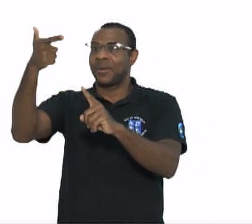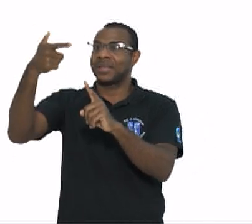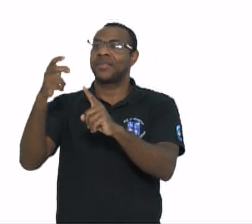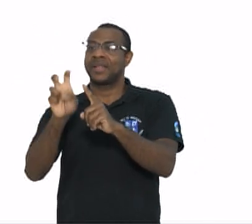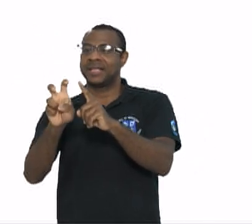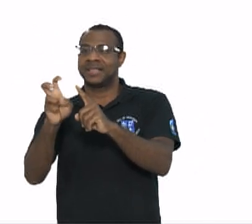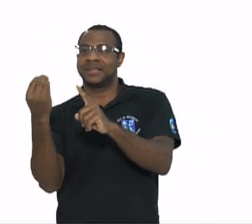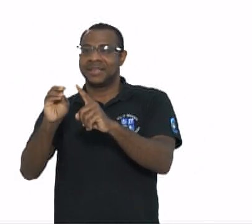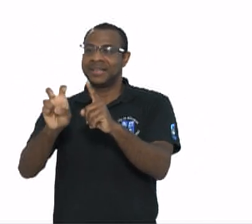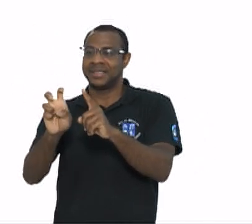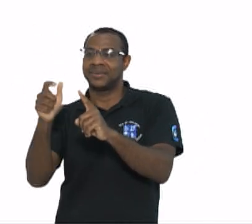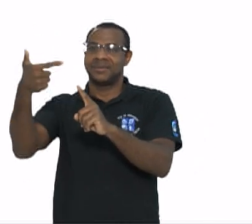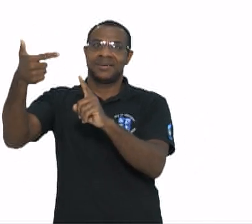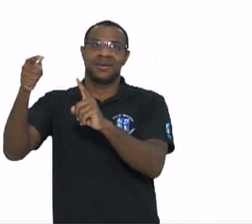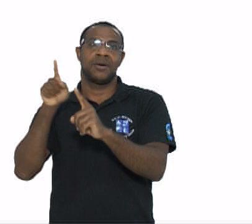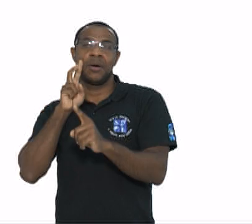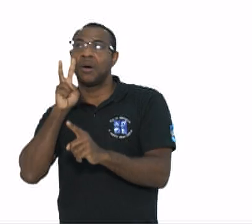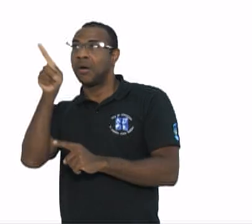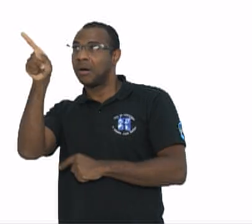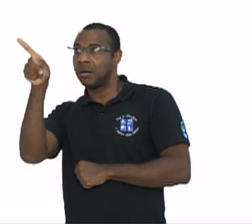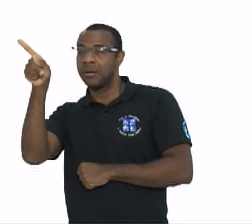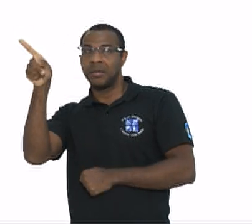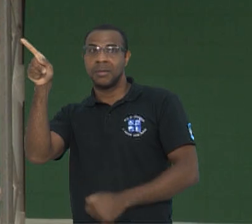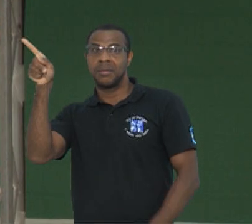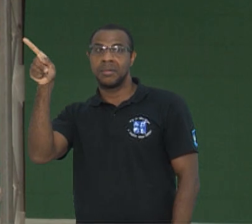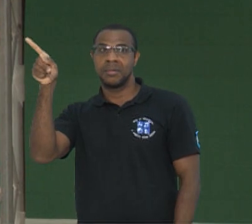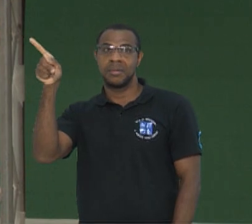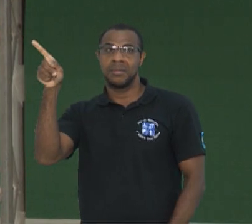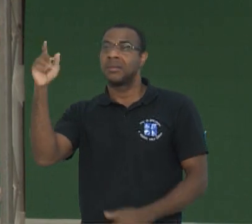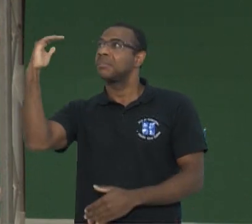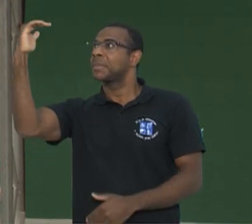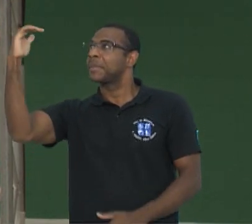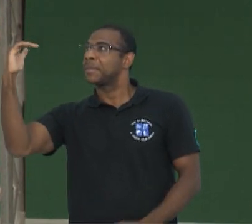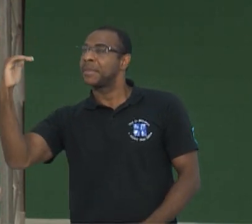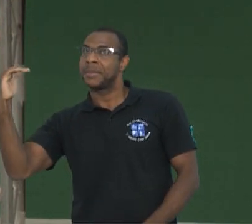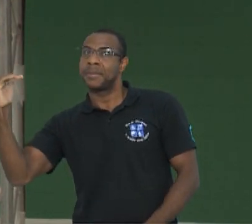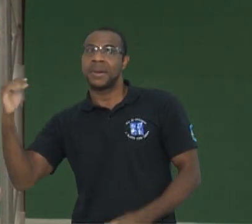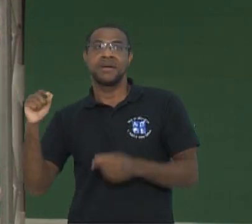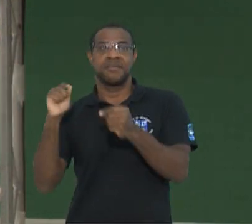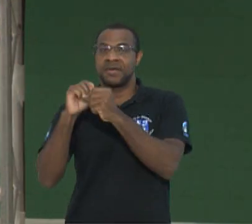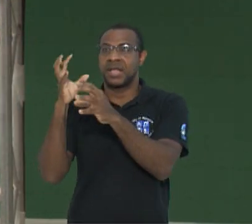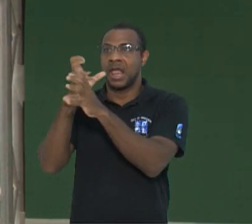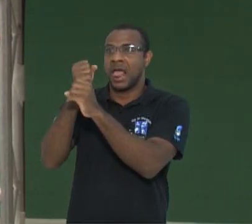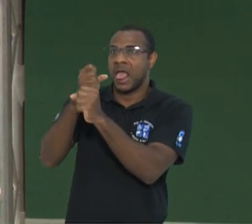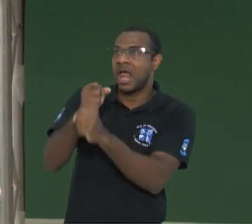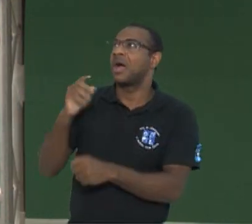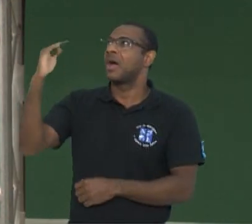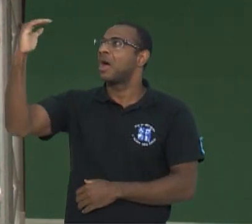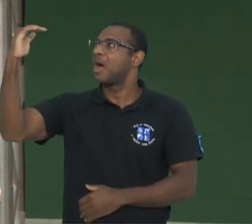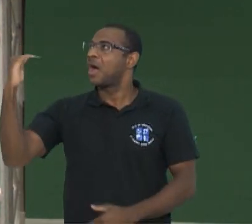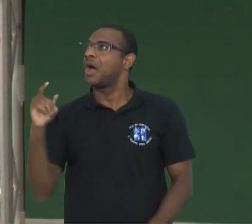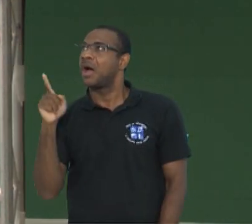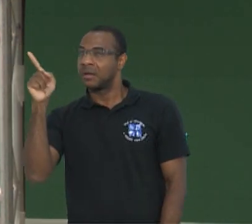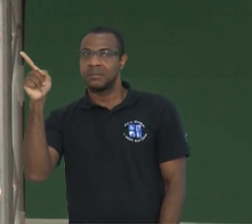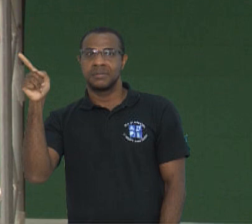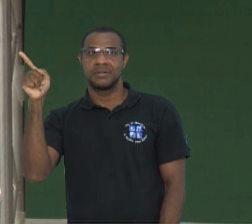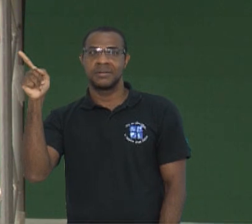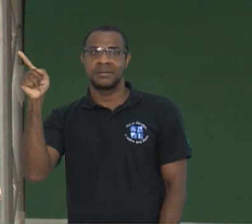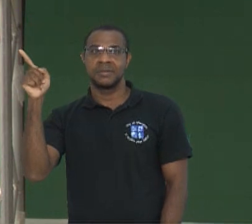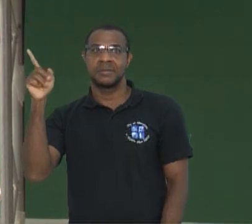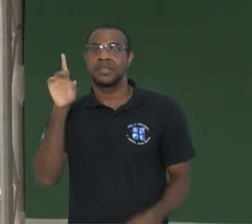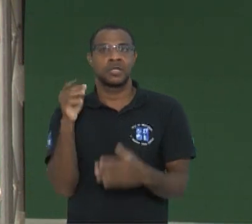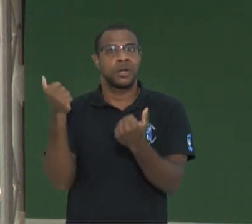ao quadrado, 25. 16 mais 25, 41. Eu sei que C ao quadrado